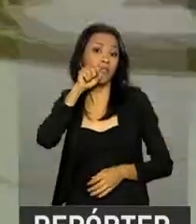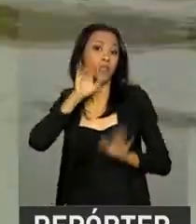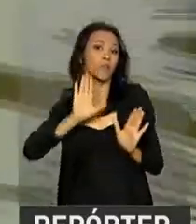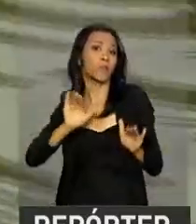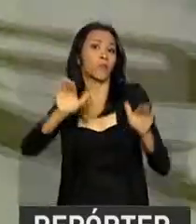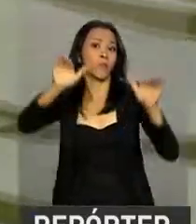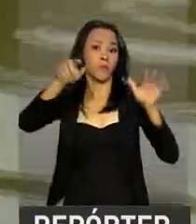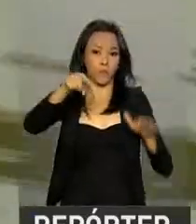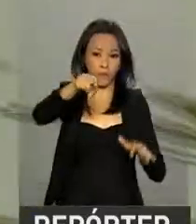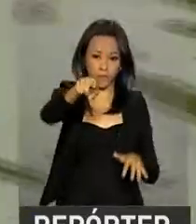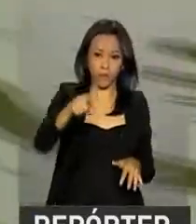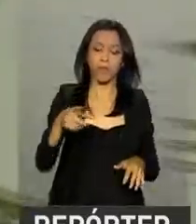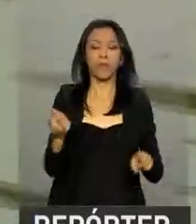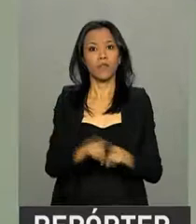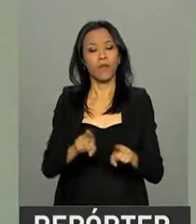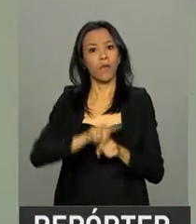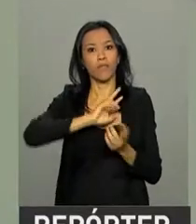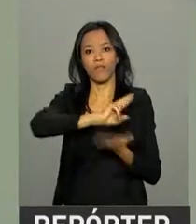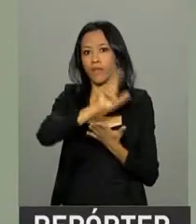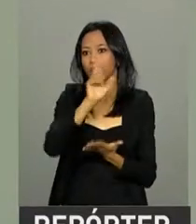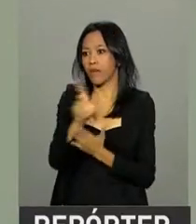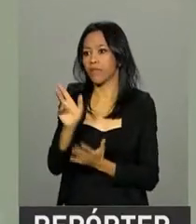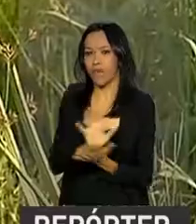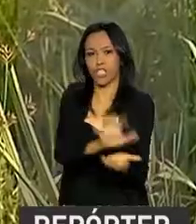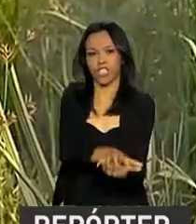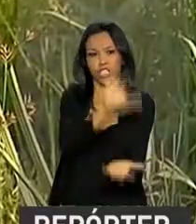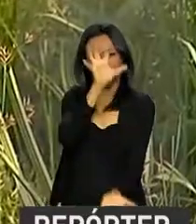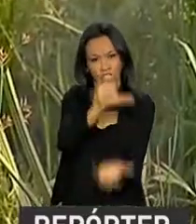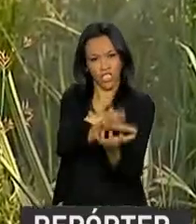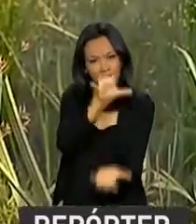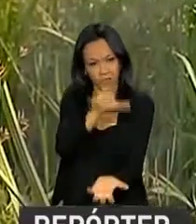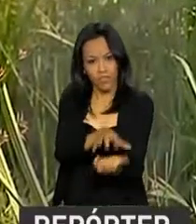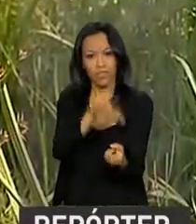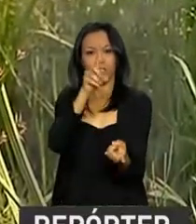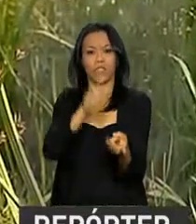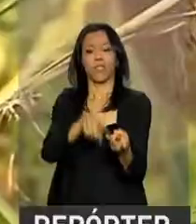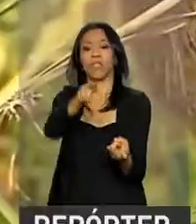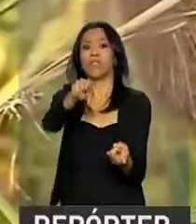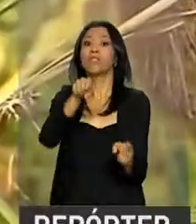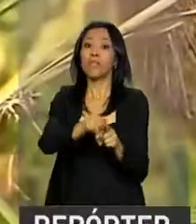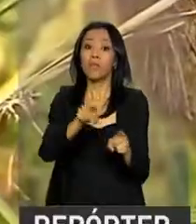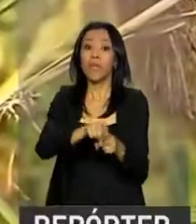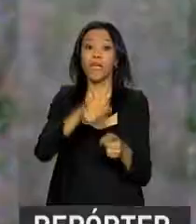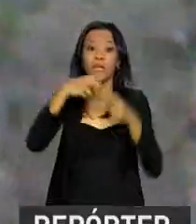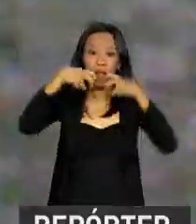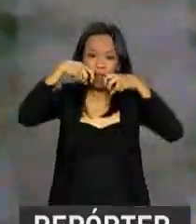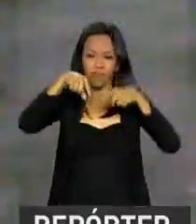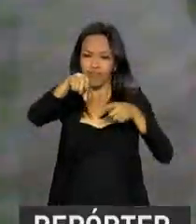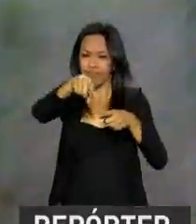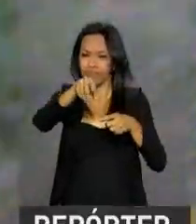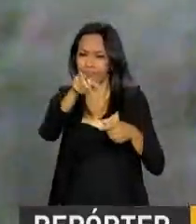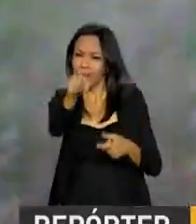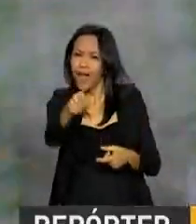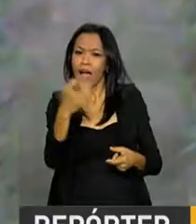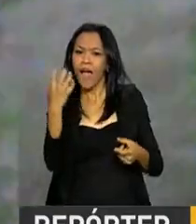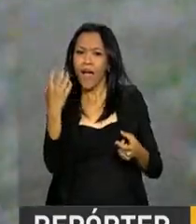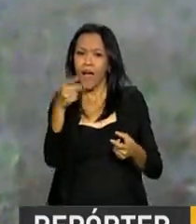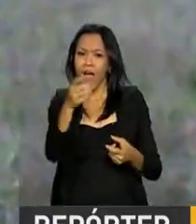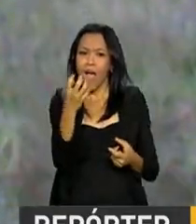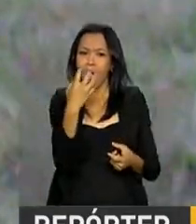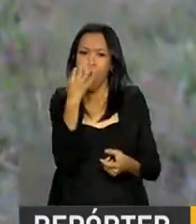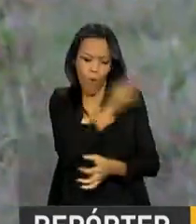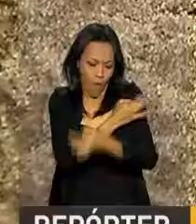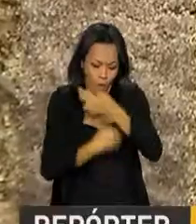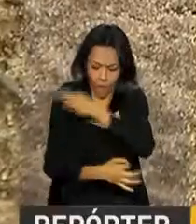além de cerca de uma centena de répteis e pelo menos 120 mamíferos destaque para a onça pintada que